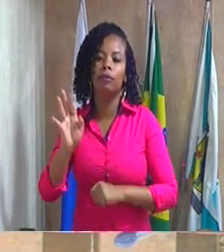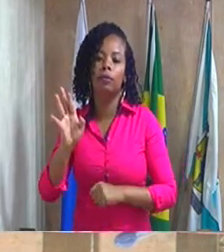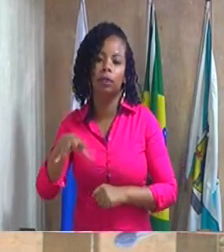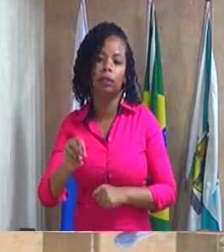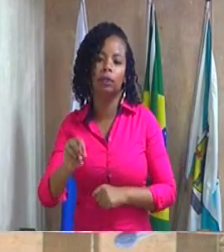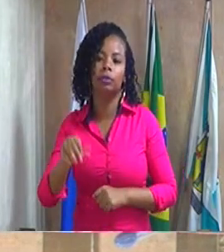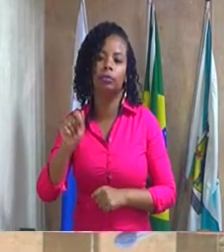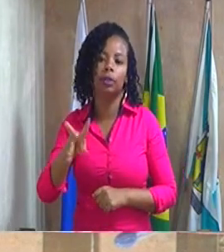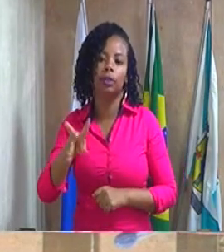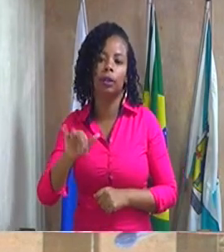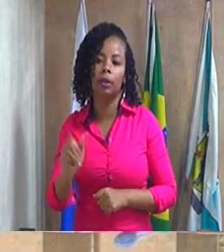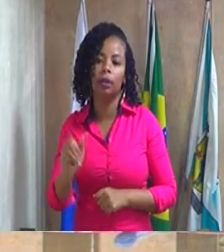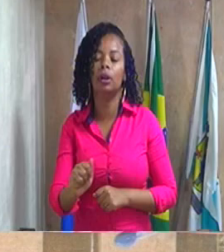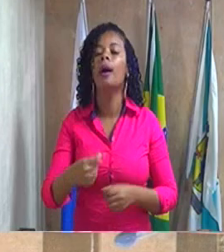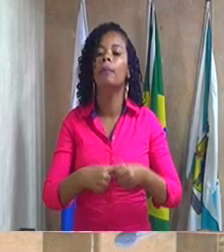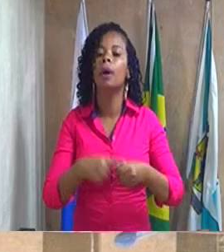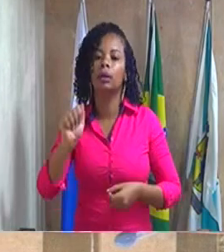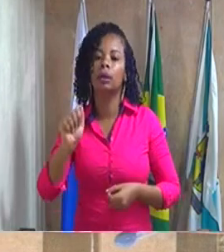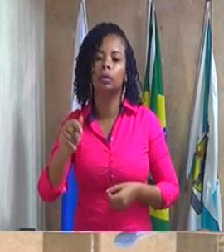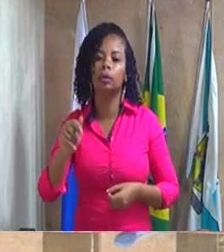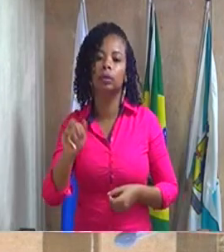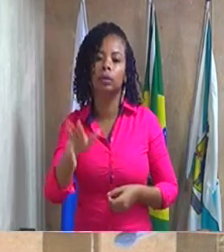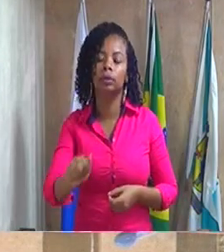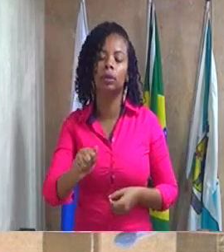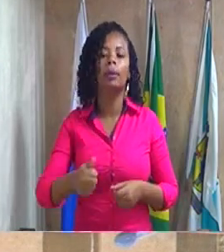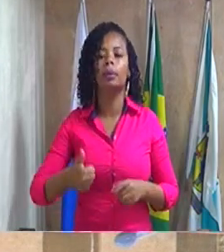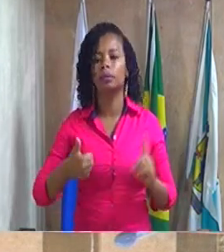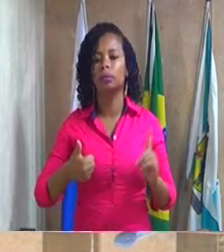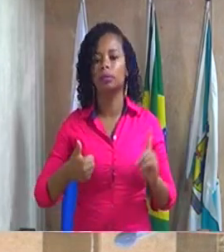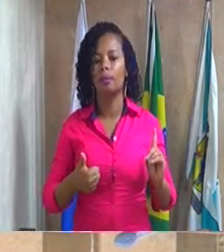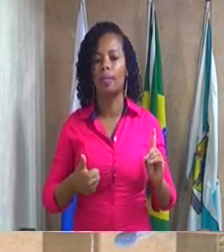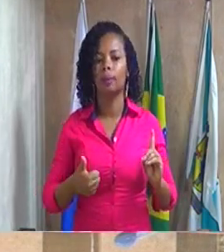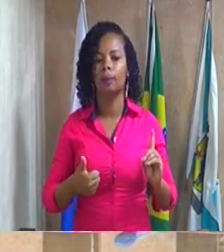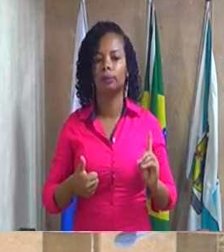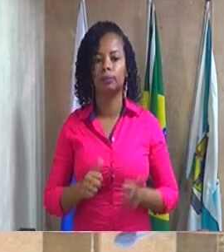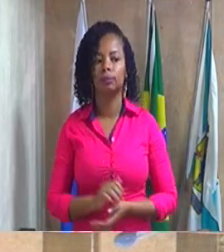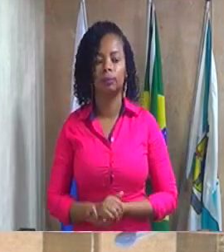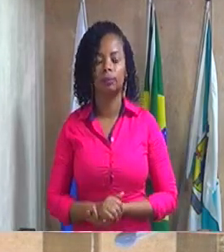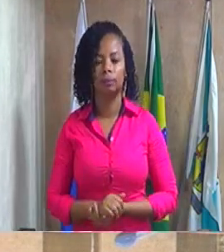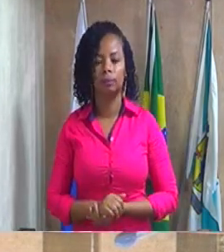Doutor Laureano, primeiro distrito deste município.